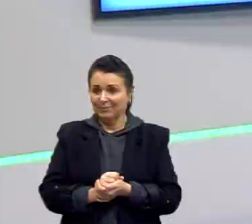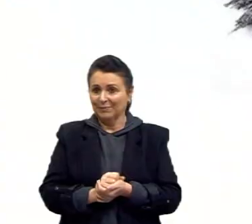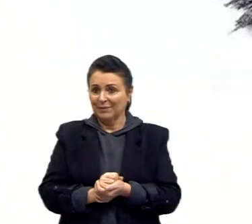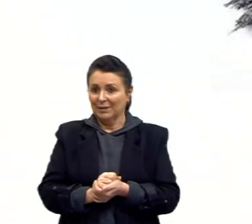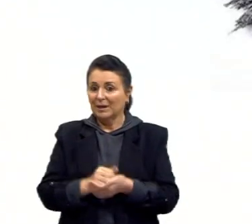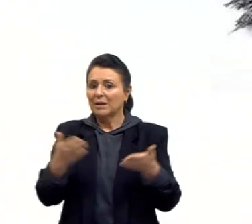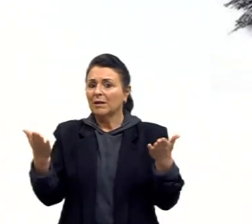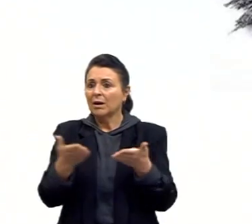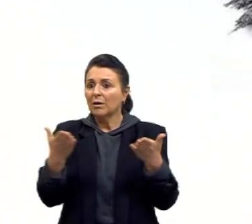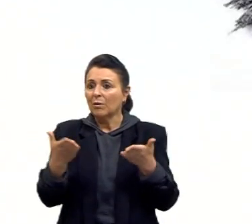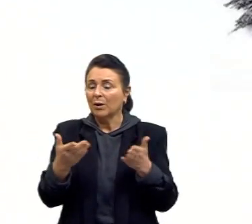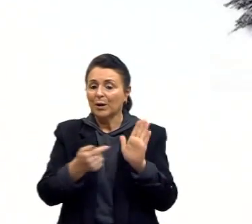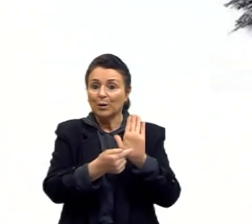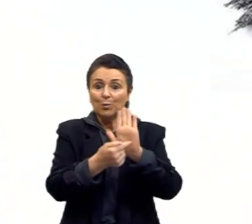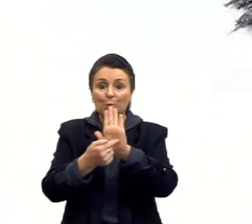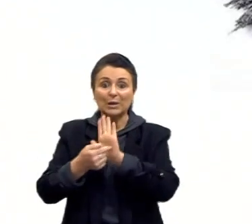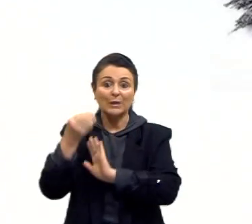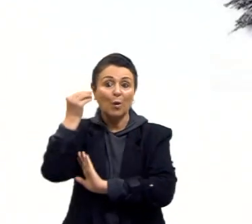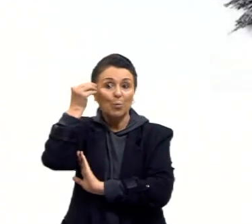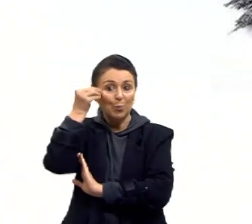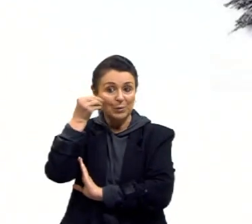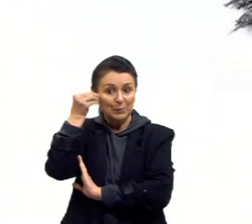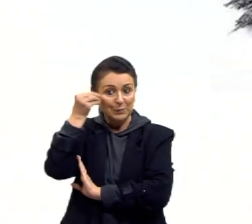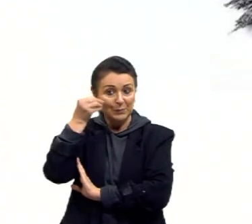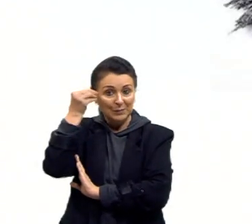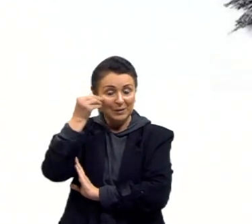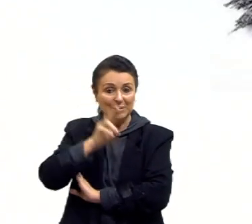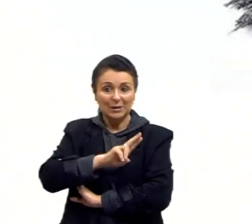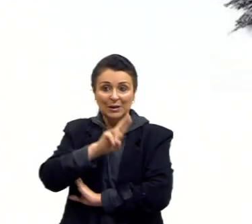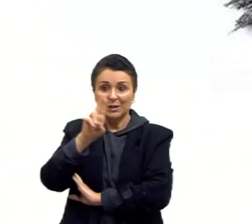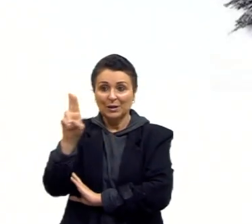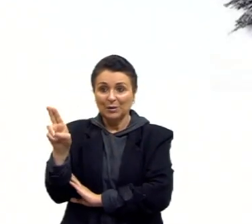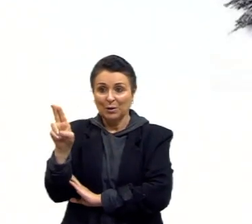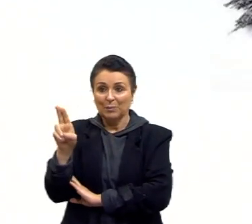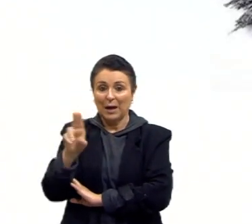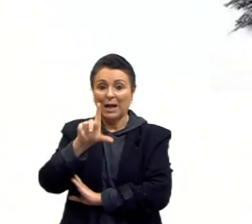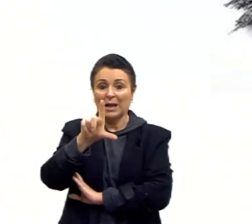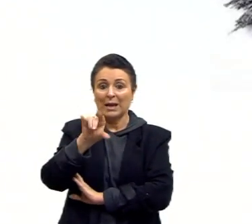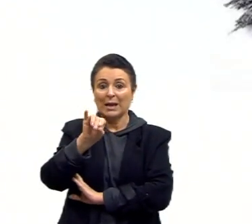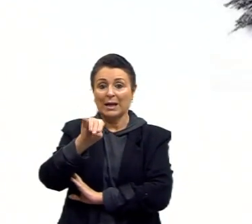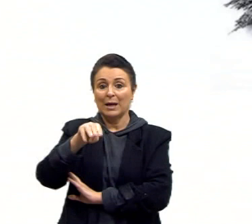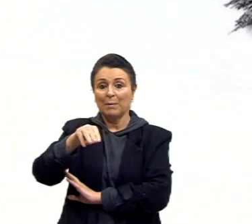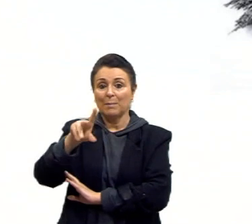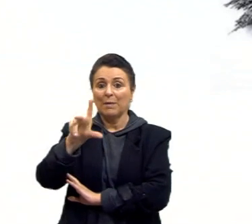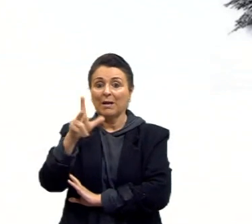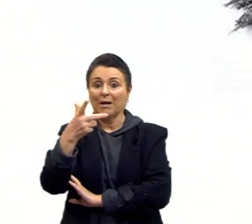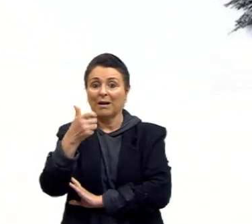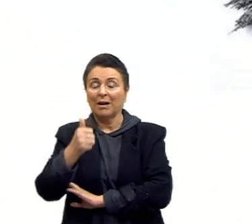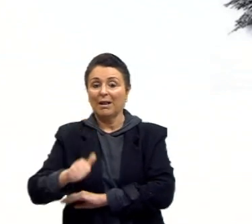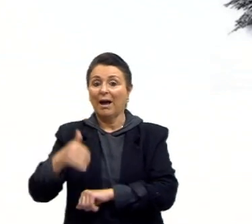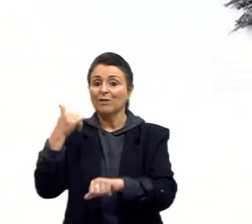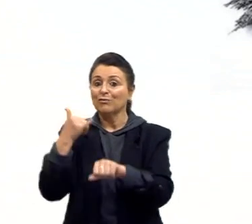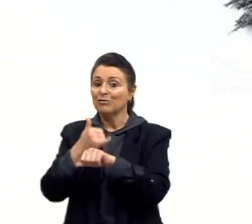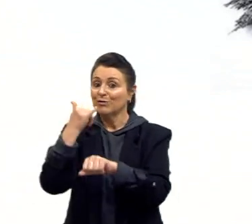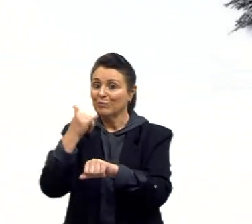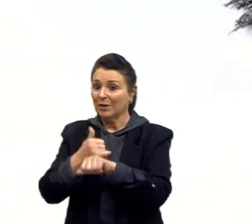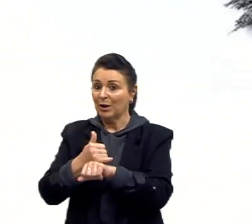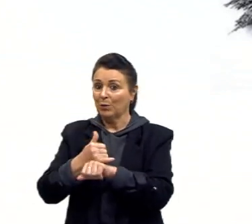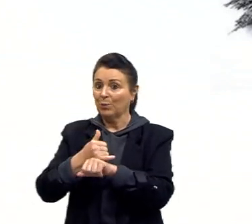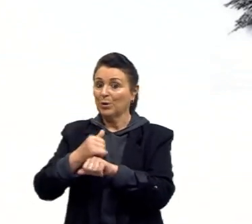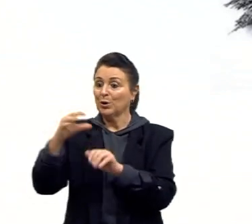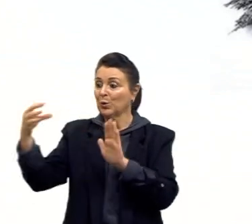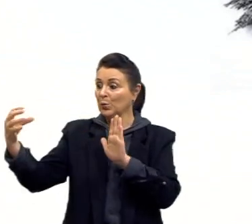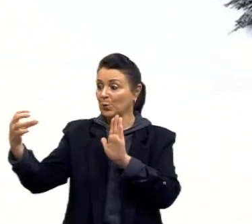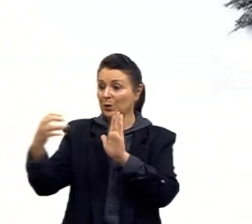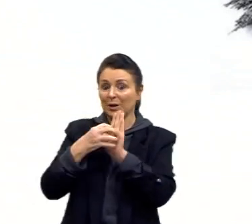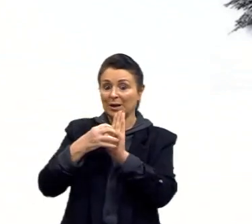bom então agora eu quero mostrar uma experiência para vocês né que se chama Animale de ferro e uma irmã né a gente pode utilizar né eu